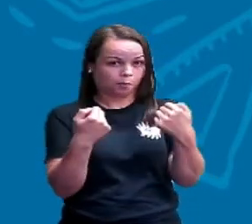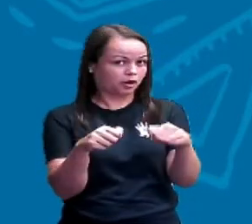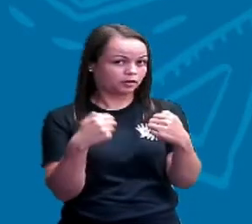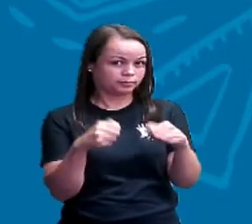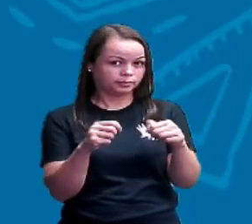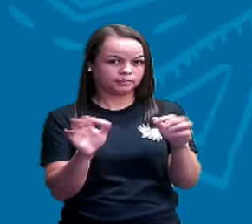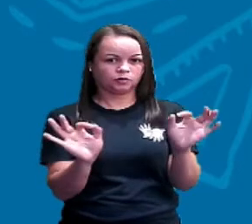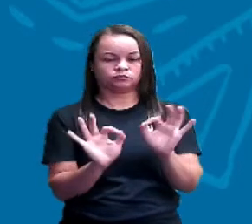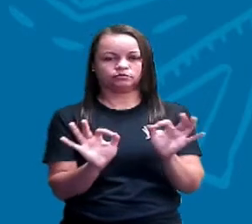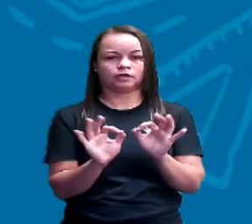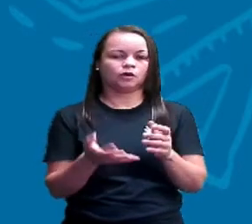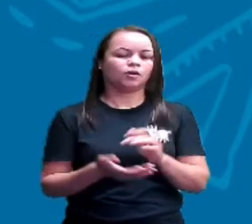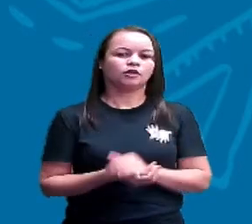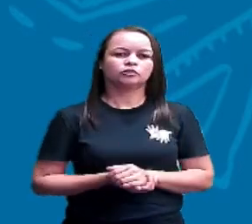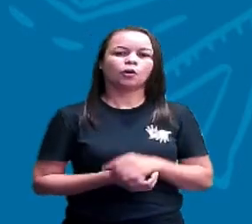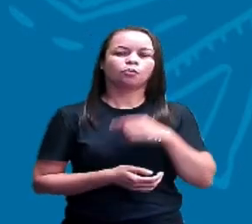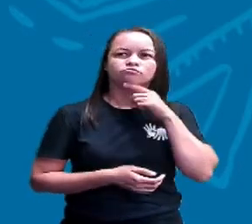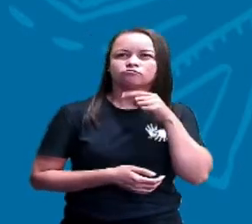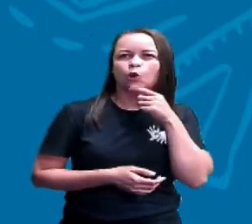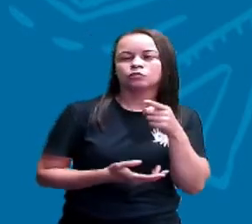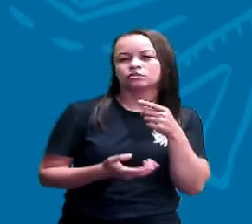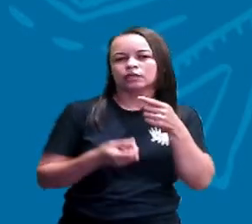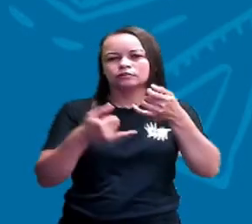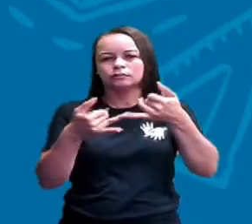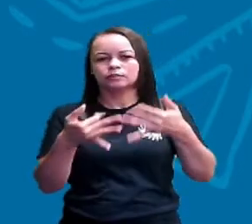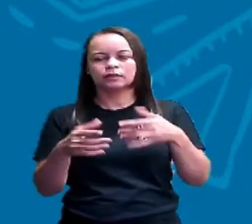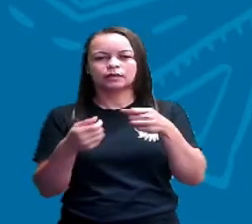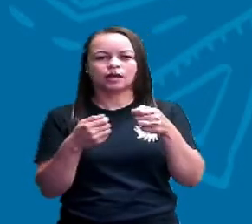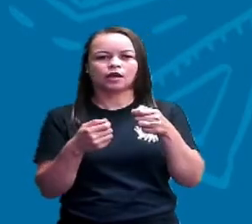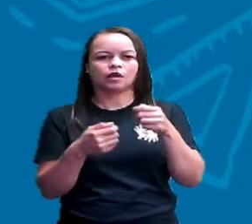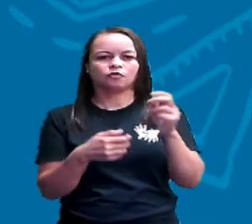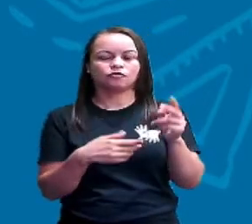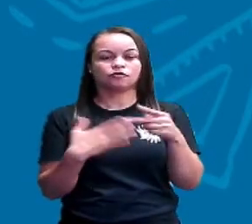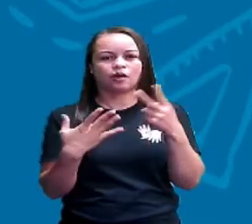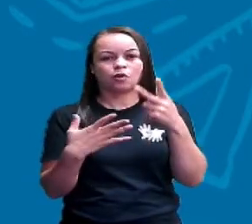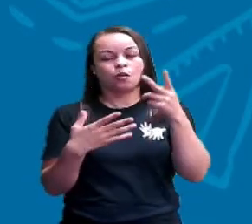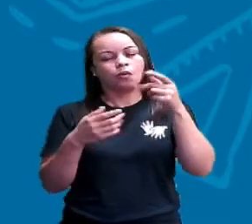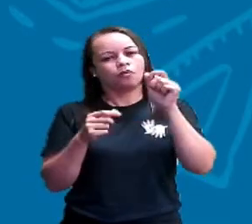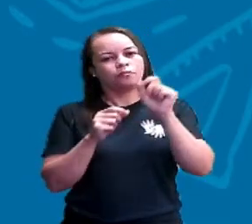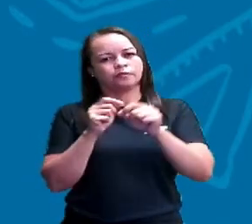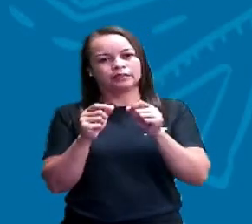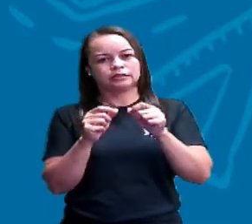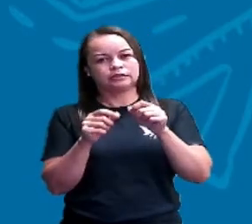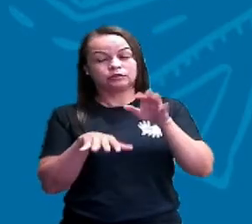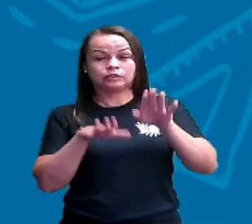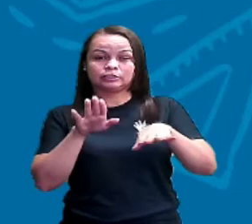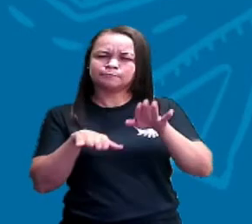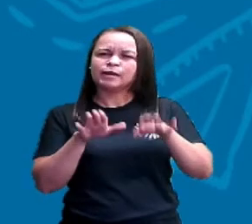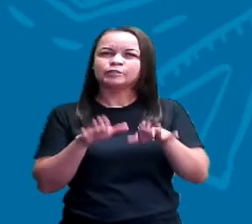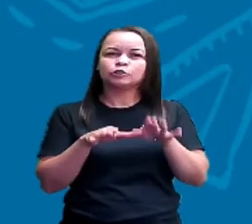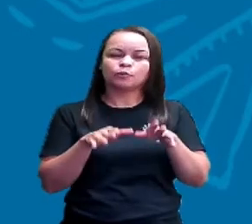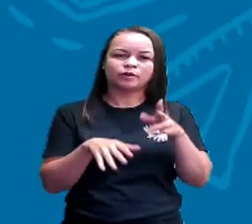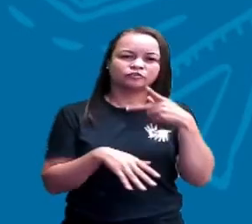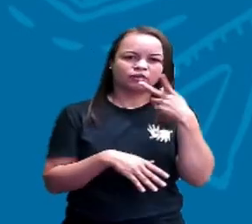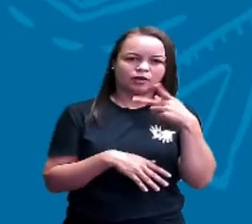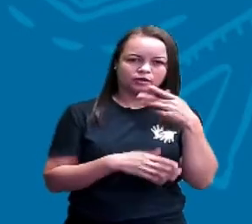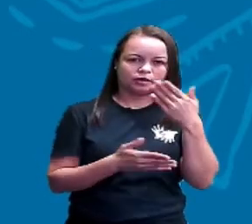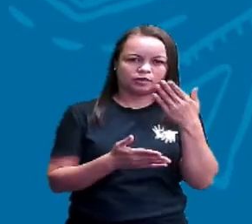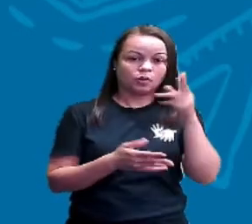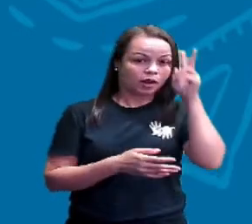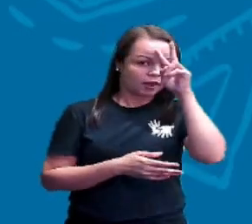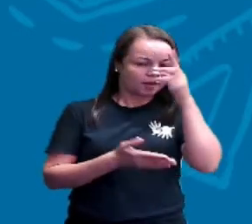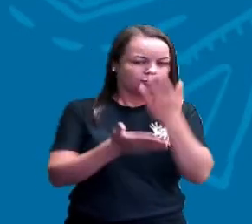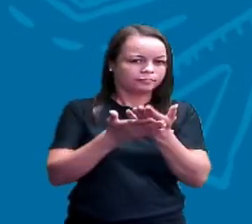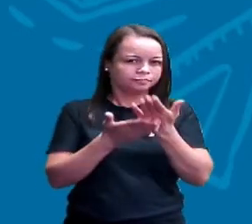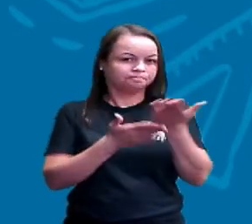precisão, a gente não consegue dizer o valor preciso, a gente está estimando. Lembra da aula